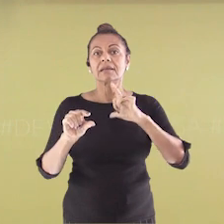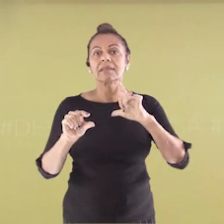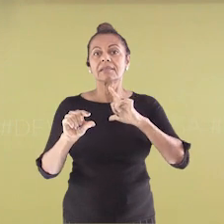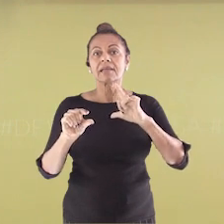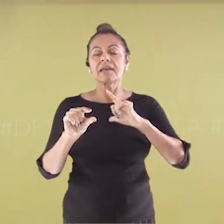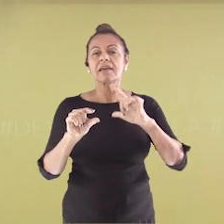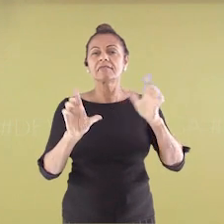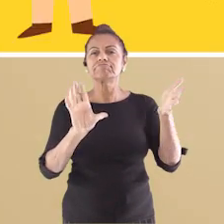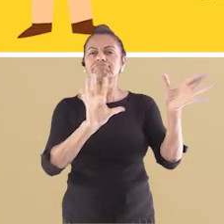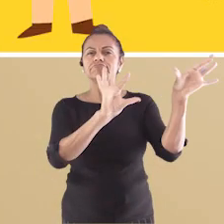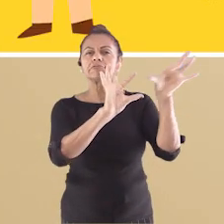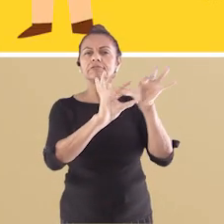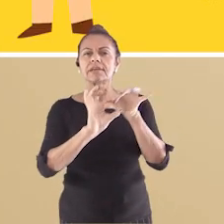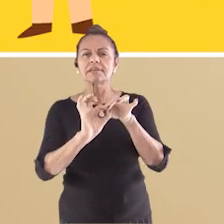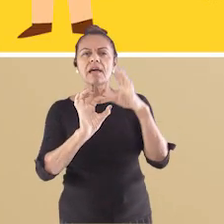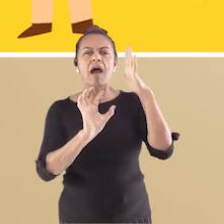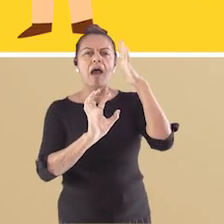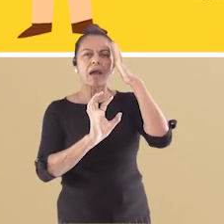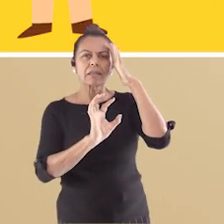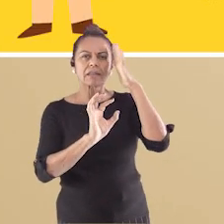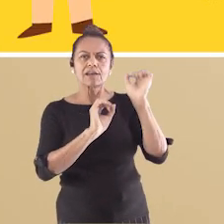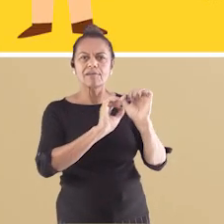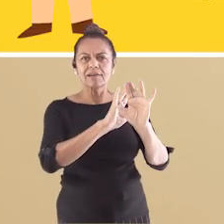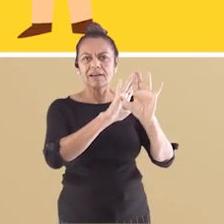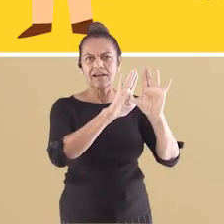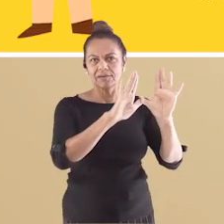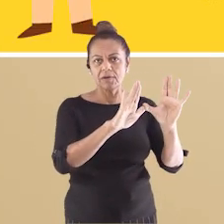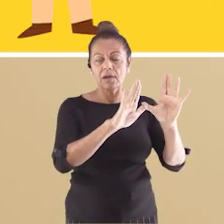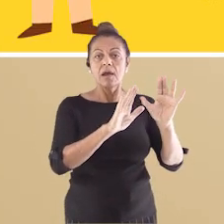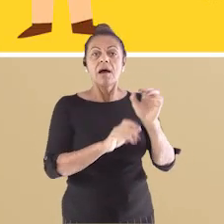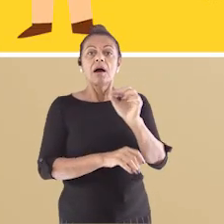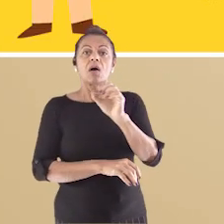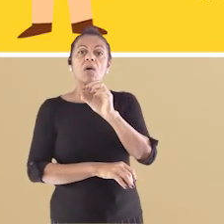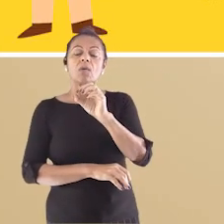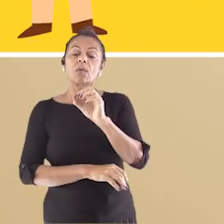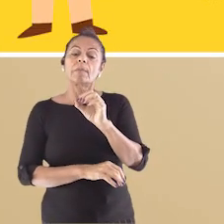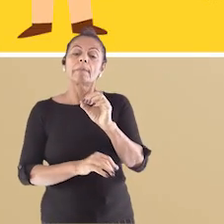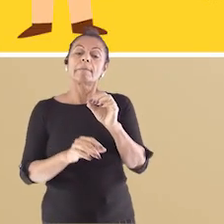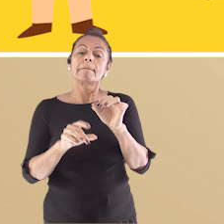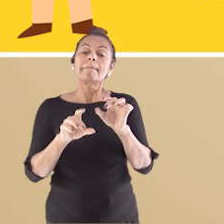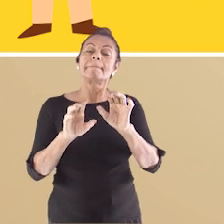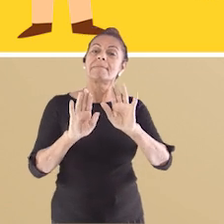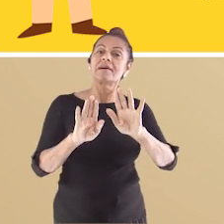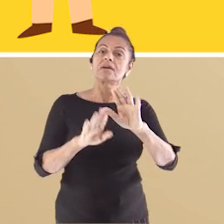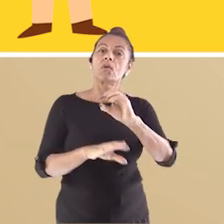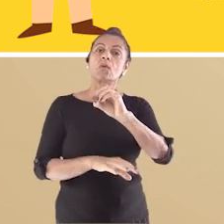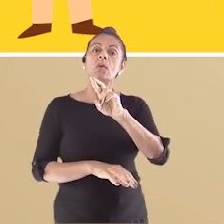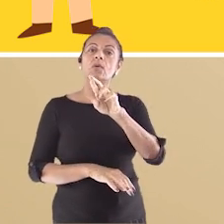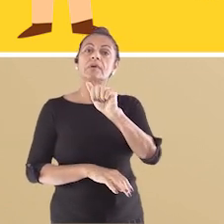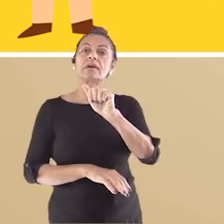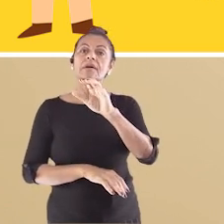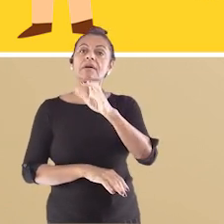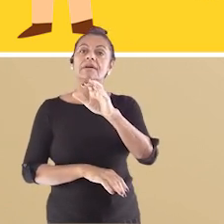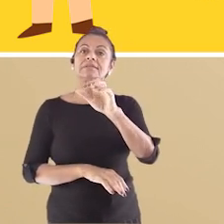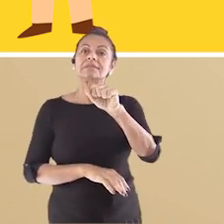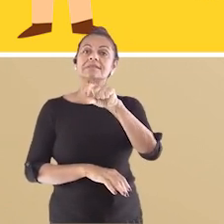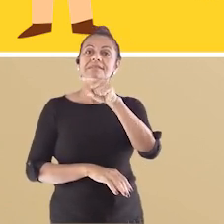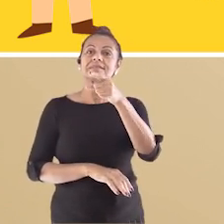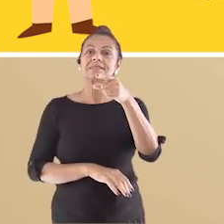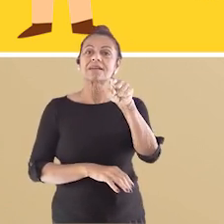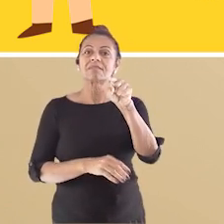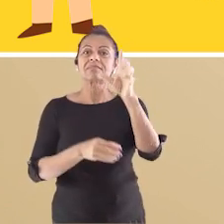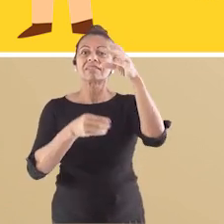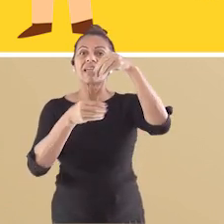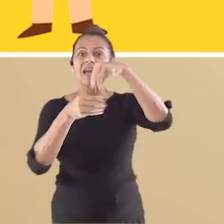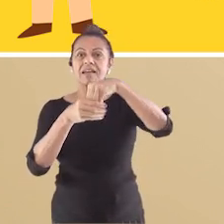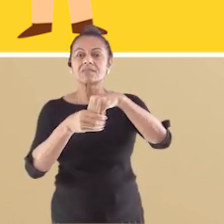frase e oração. A frase é um enunciado que possui sentido completo, podendo ter um verbo ou não. Já a oração